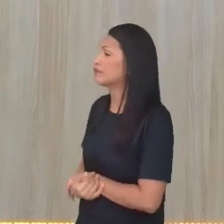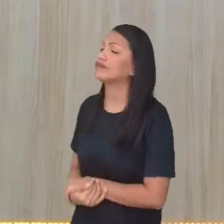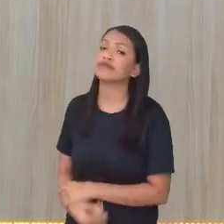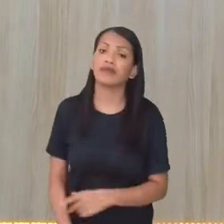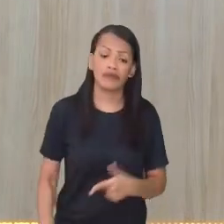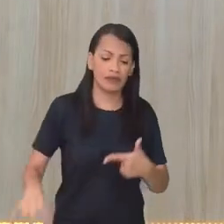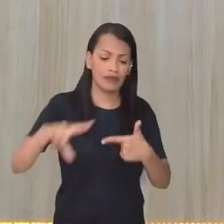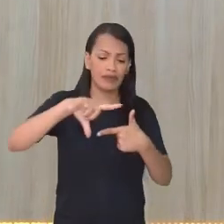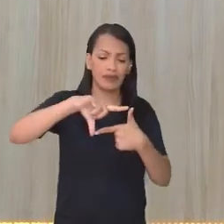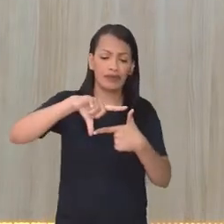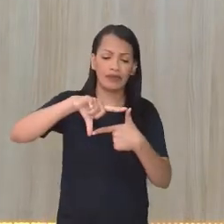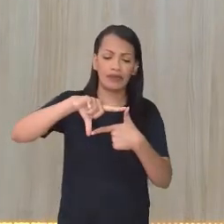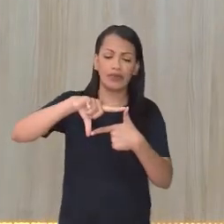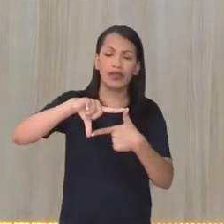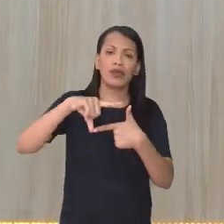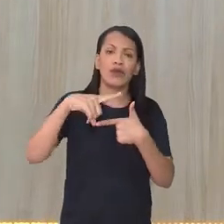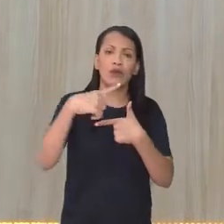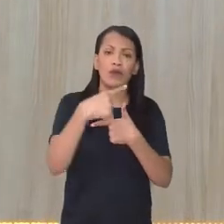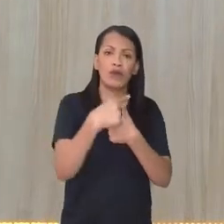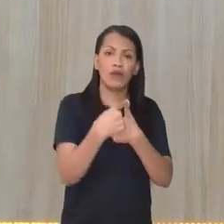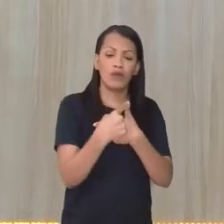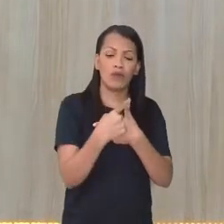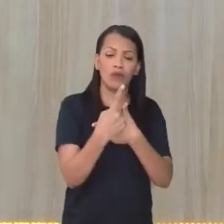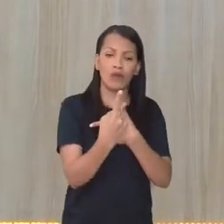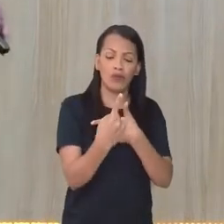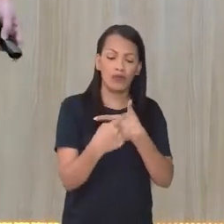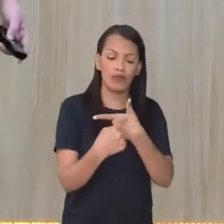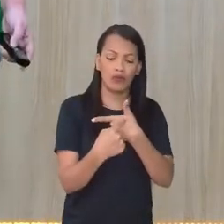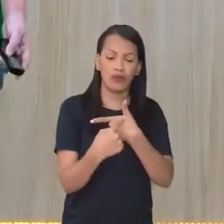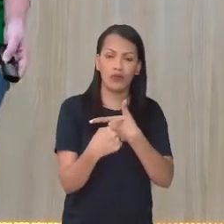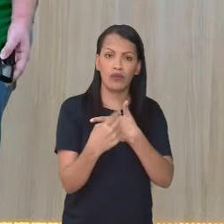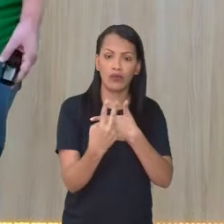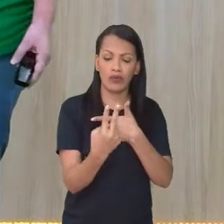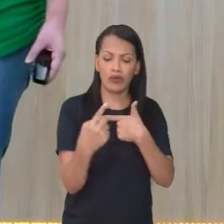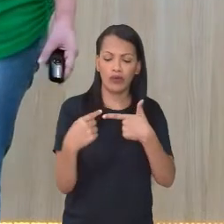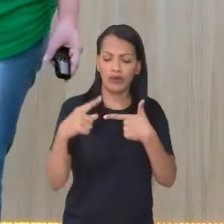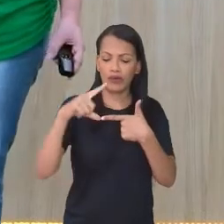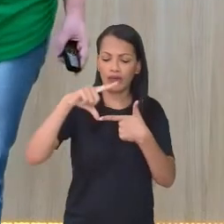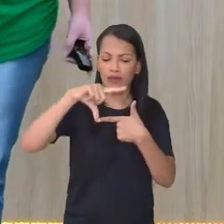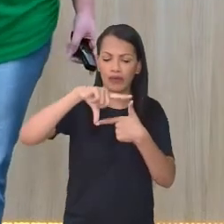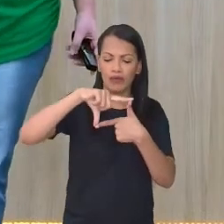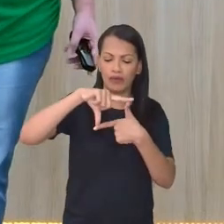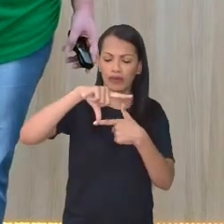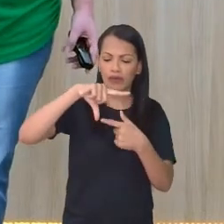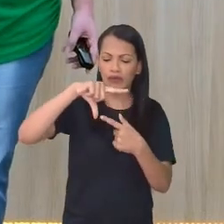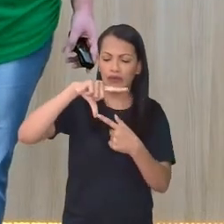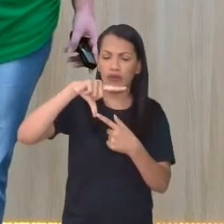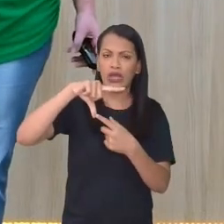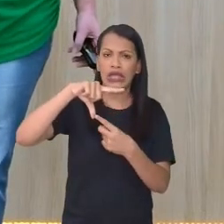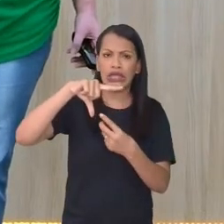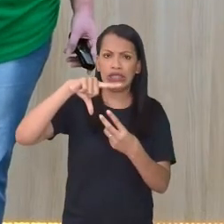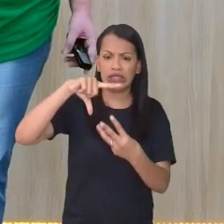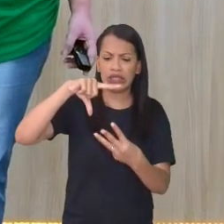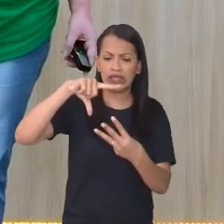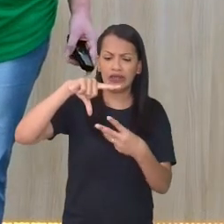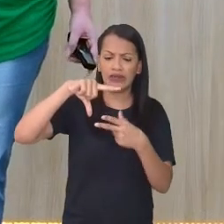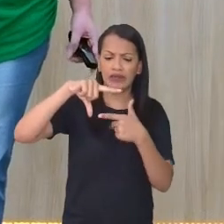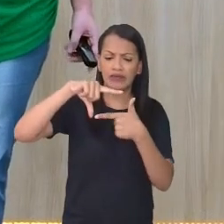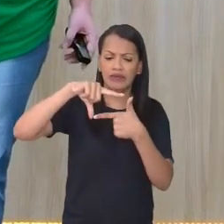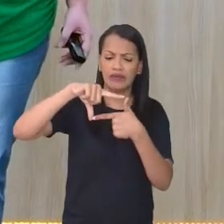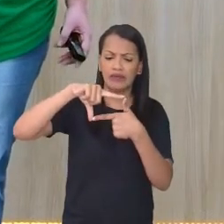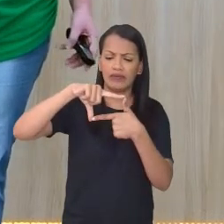4. Meus ângulos de 90 graus, ângulos retos. Passando aqui, eita, professora, não tem nada escrito